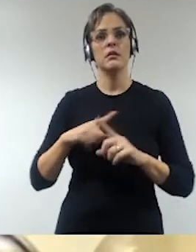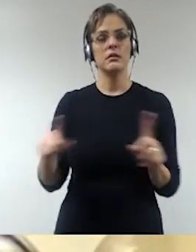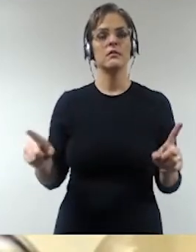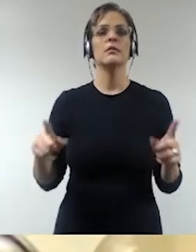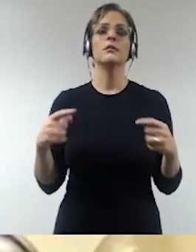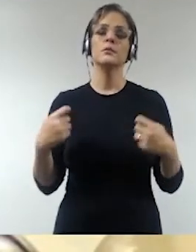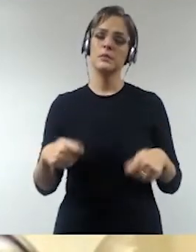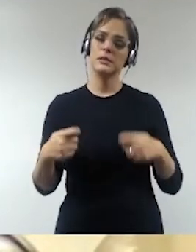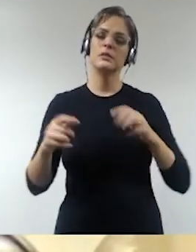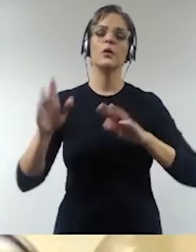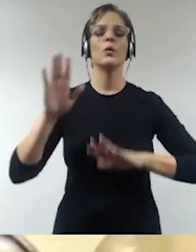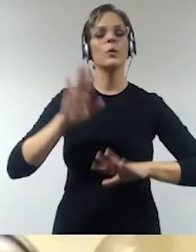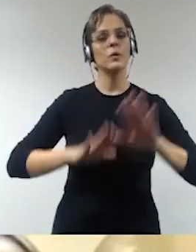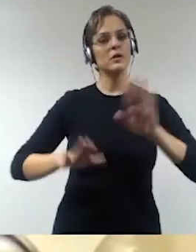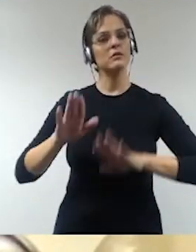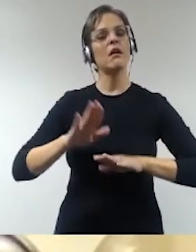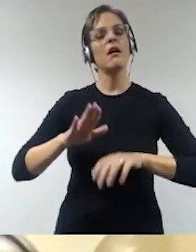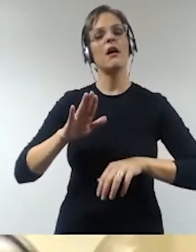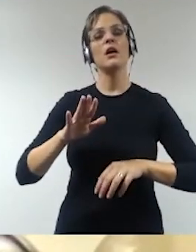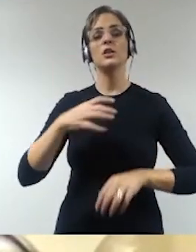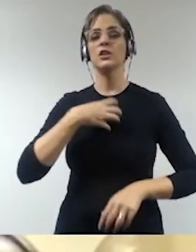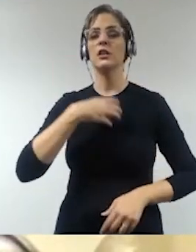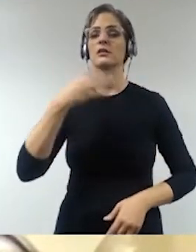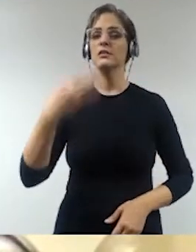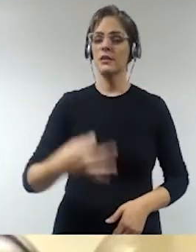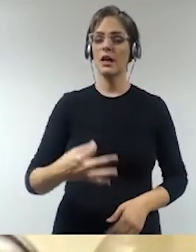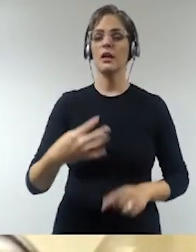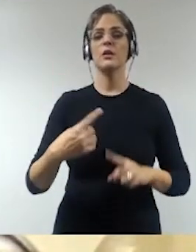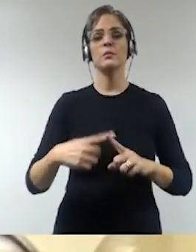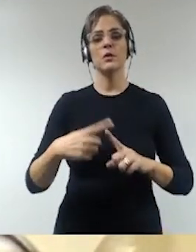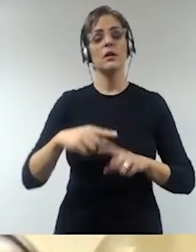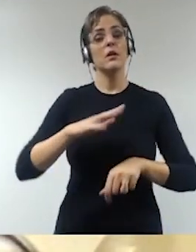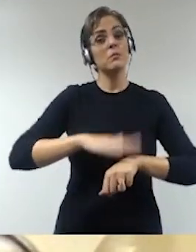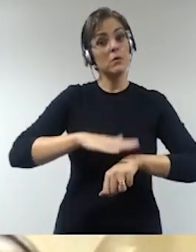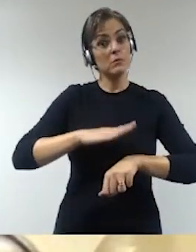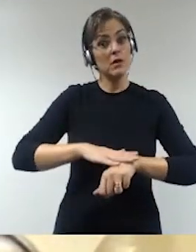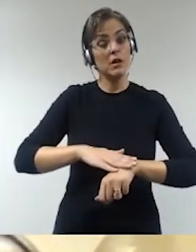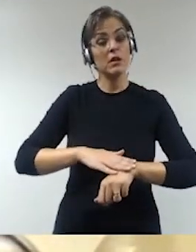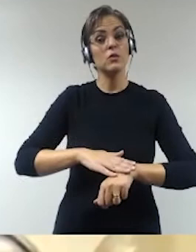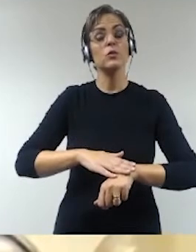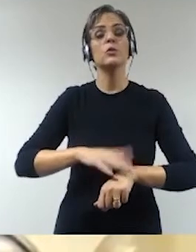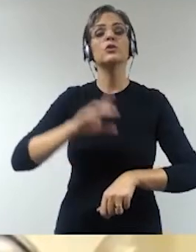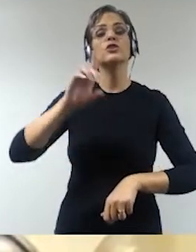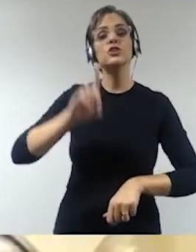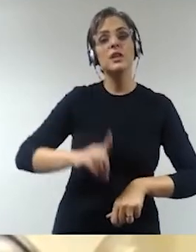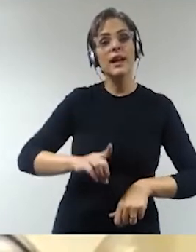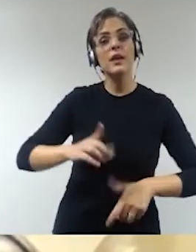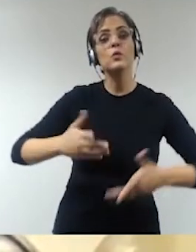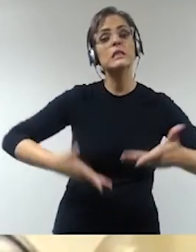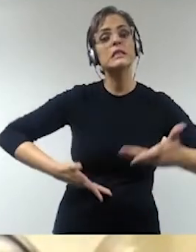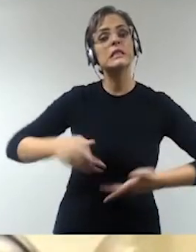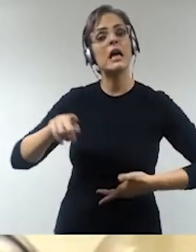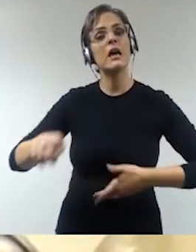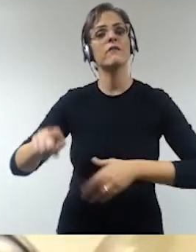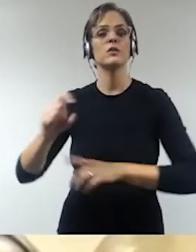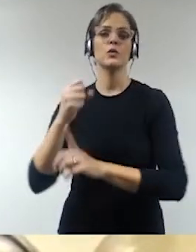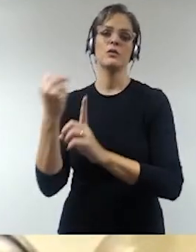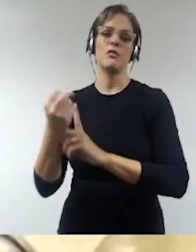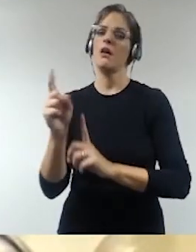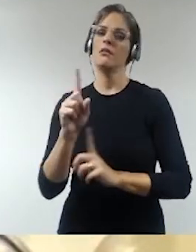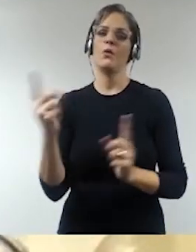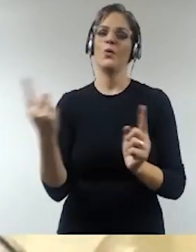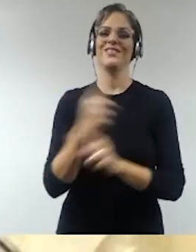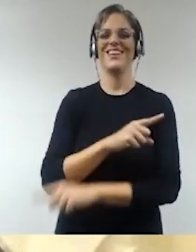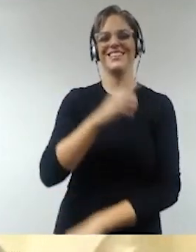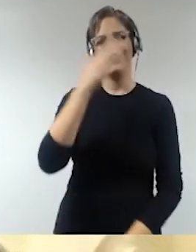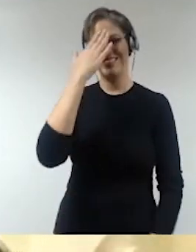com cuidado, na dose certa, porque nós estamos num momento em que o direito serve à sociedade e não o contrário. Muito obrigada.